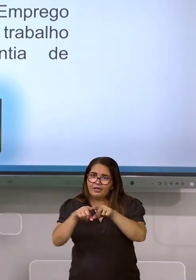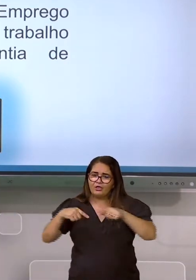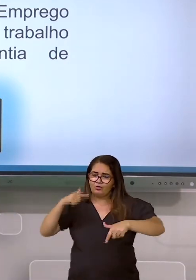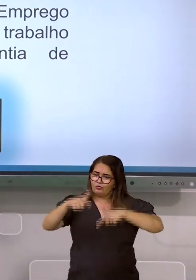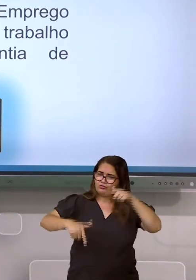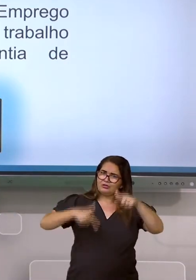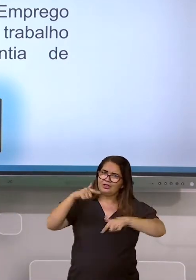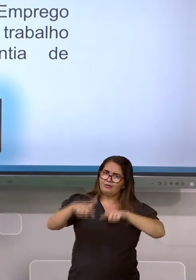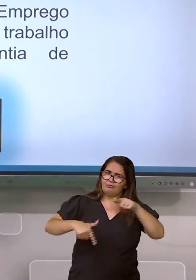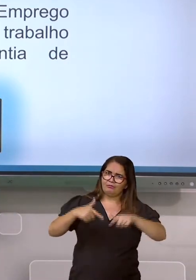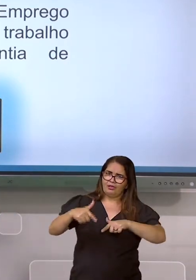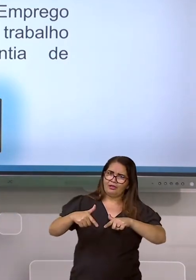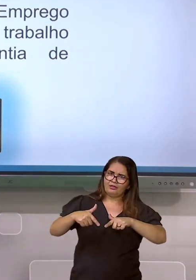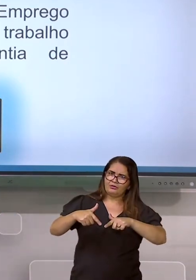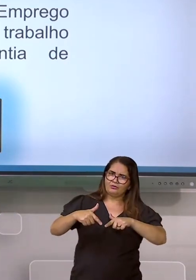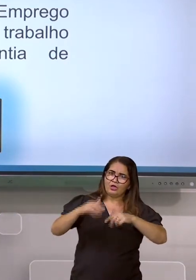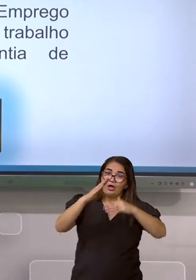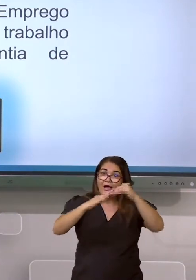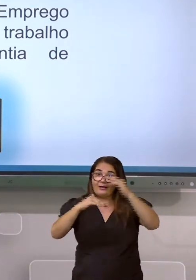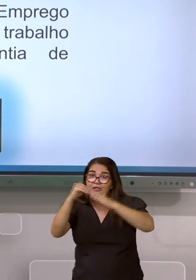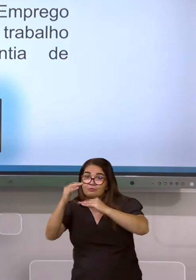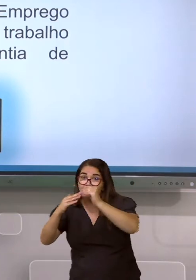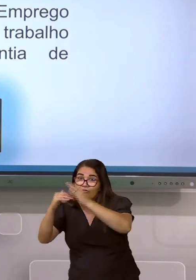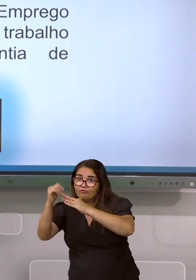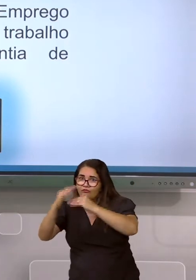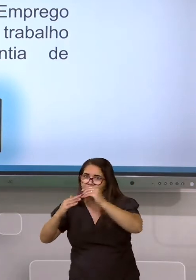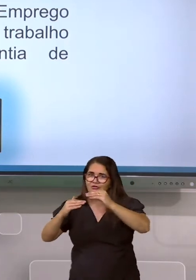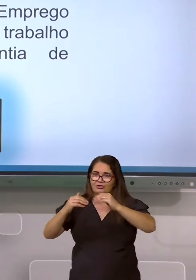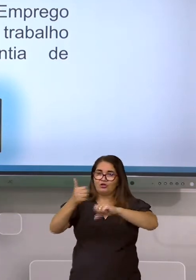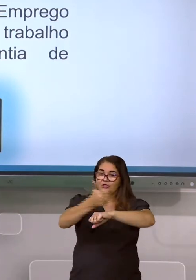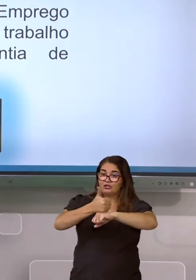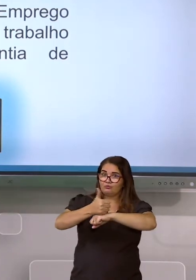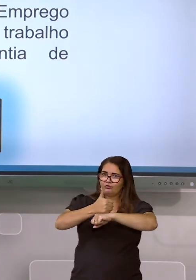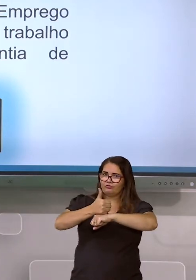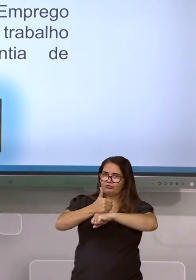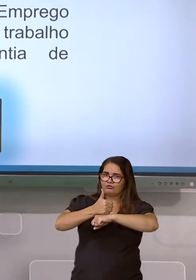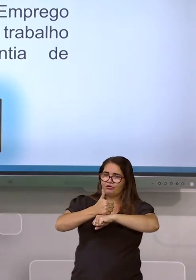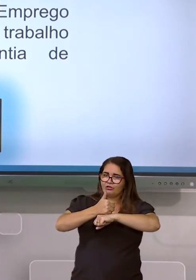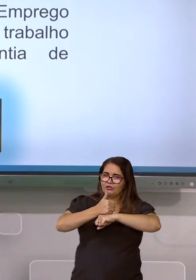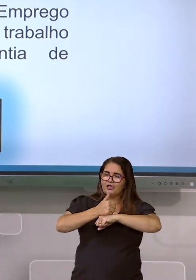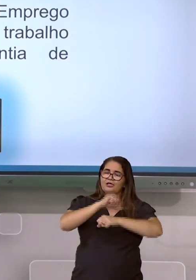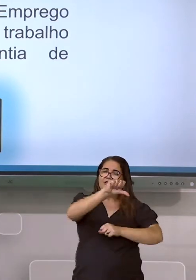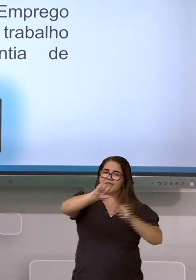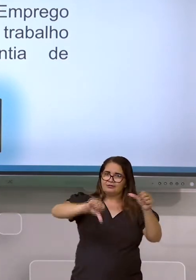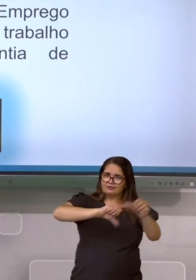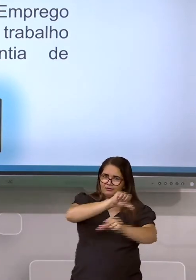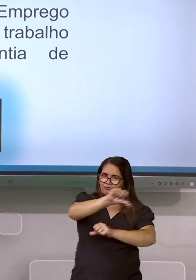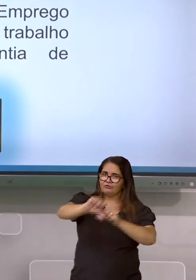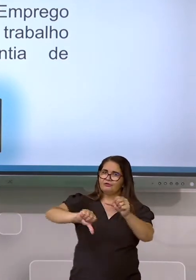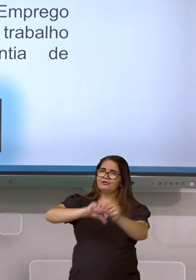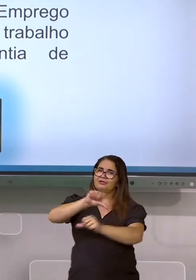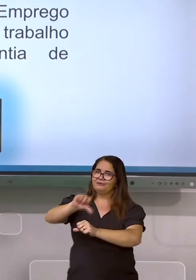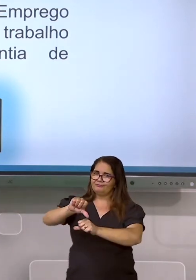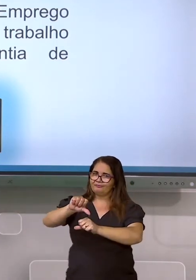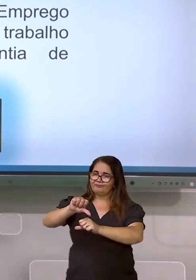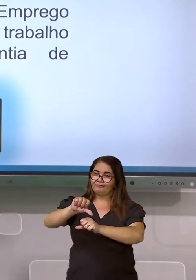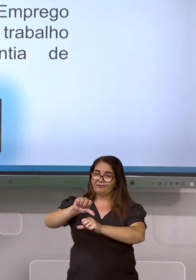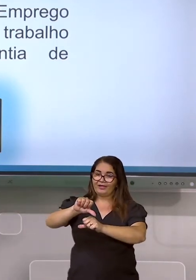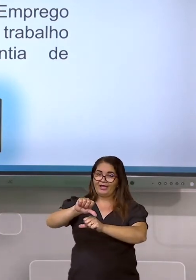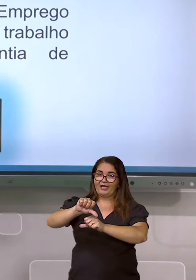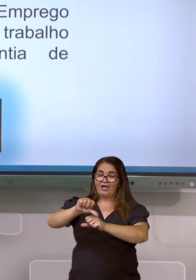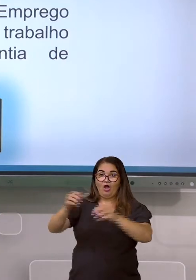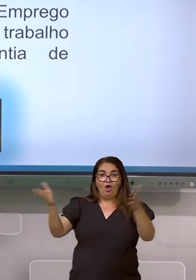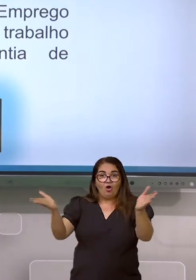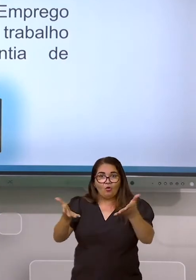Então, tudo isso, ao avaliar esse emprego formal, eu também tenho que